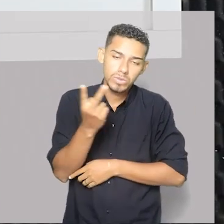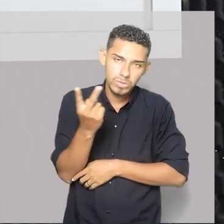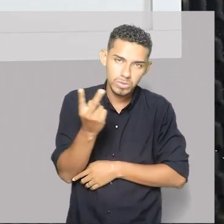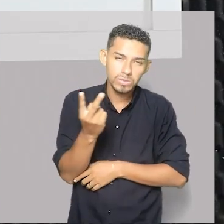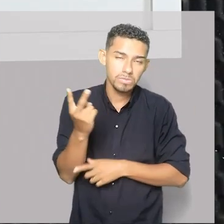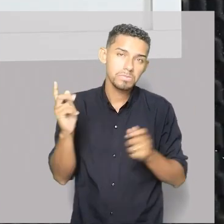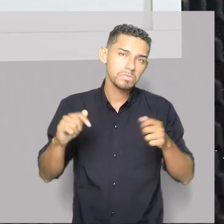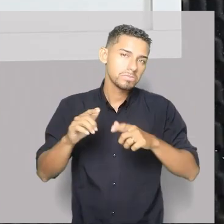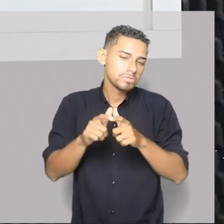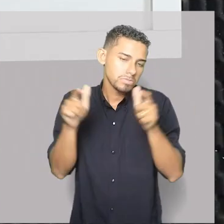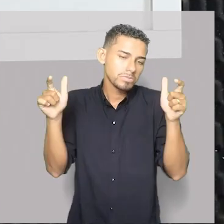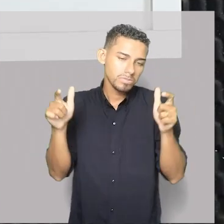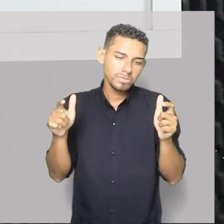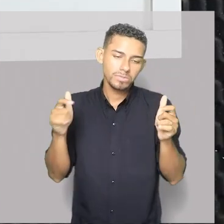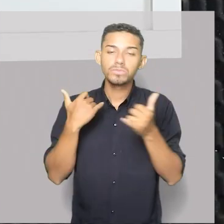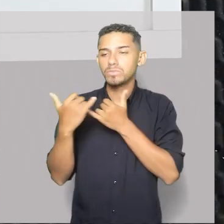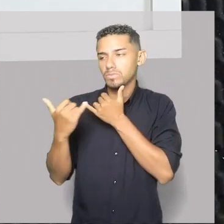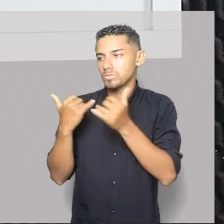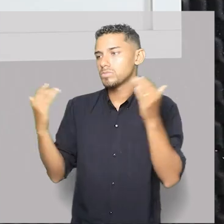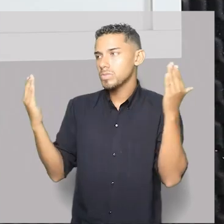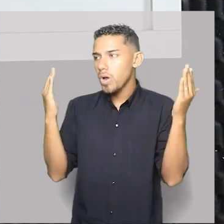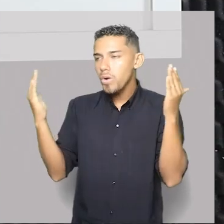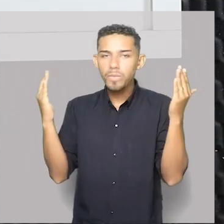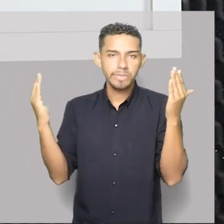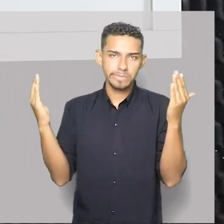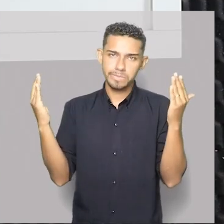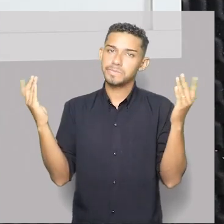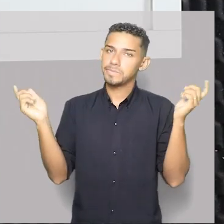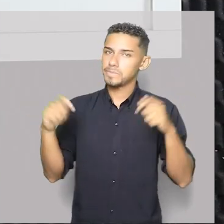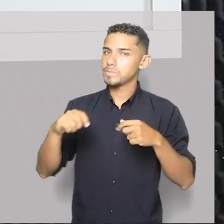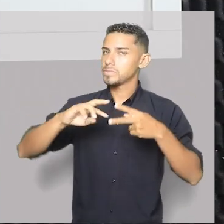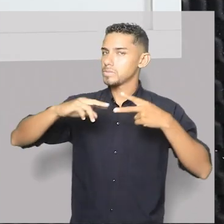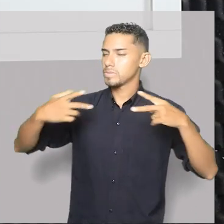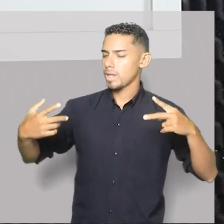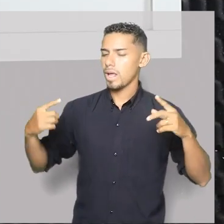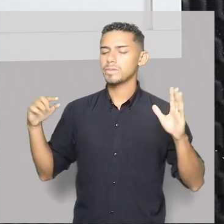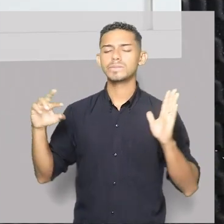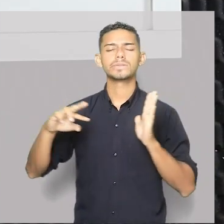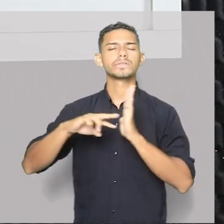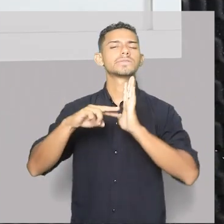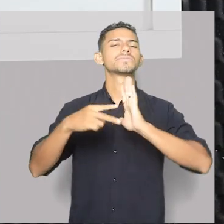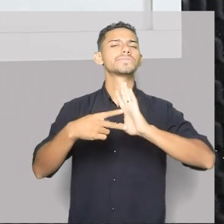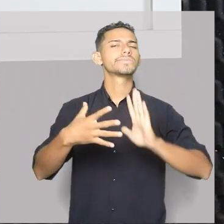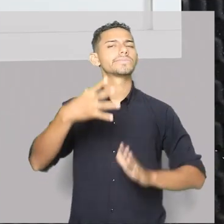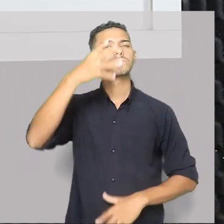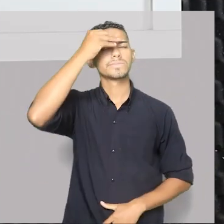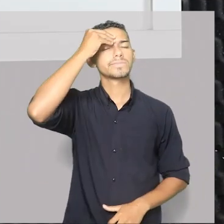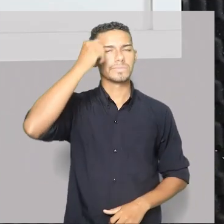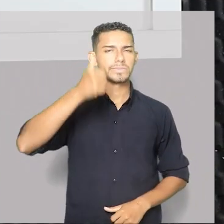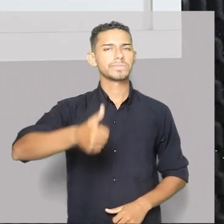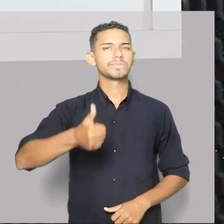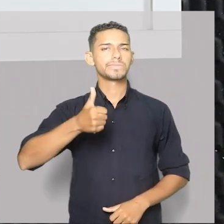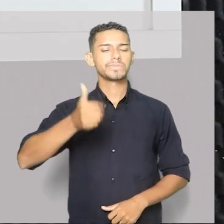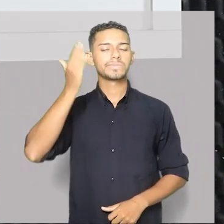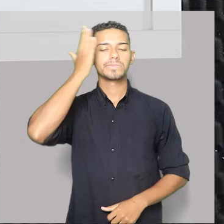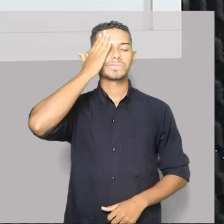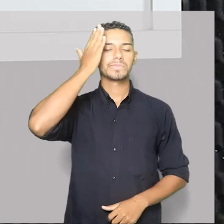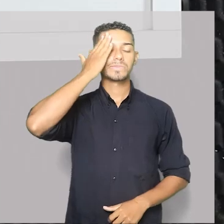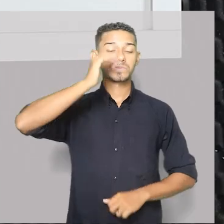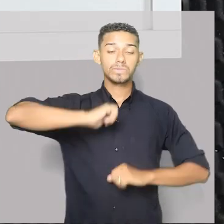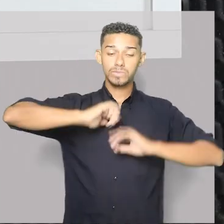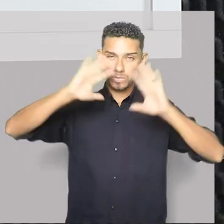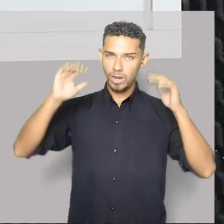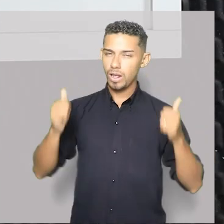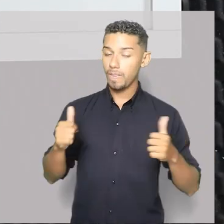é maior e, portanto, essa comparação genética vai fazer mais sentido, né, pra gente neles dois, tá certo?